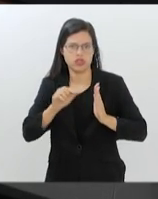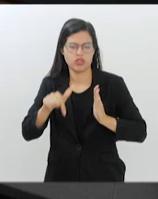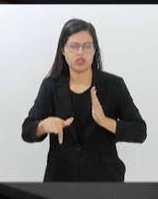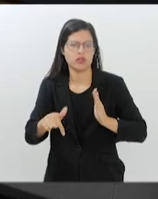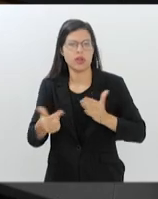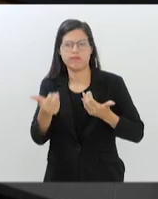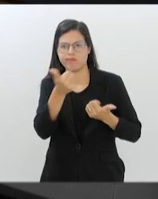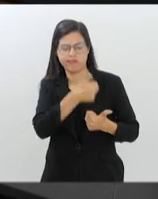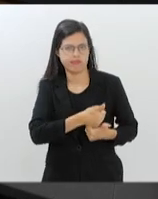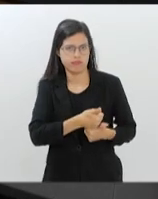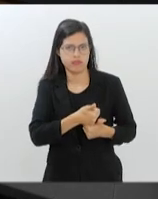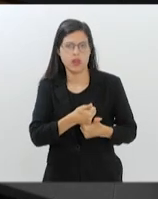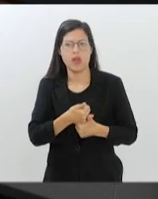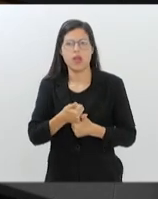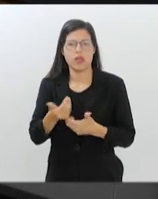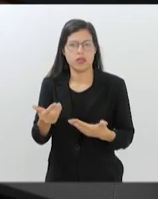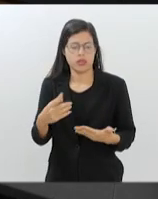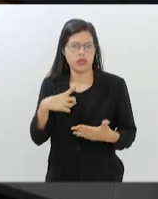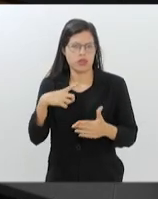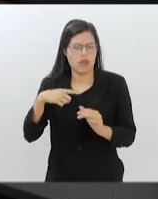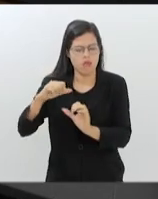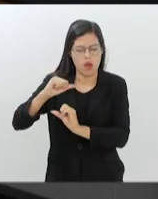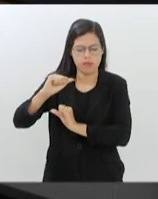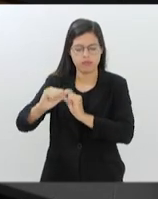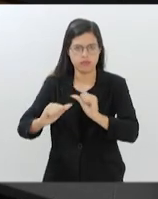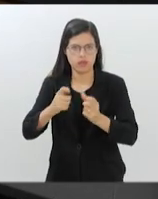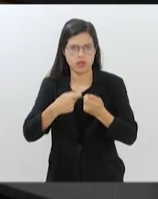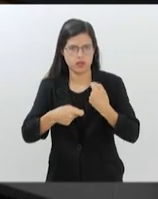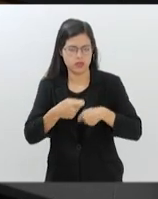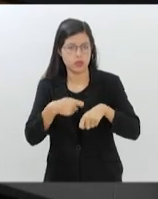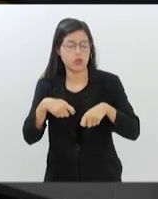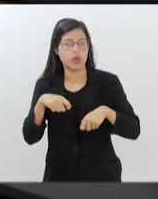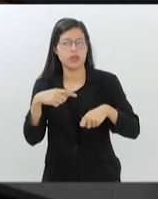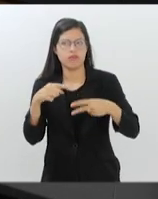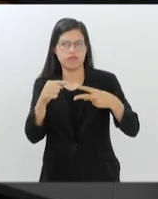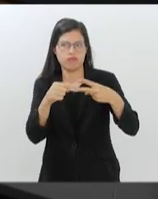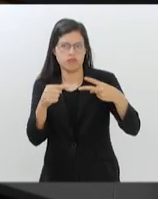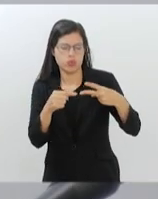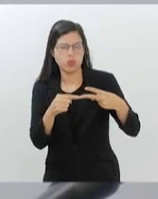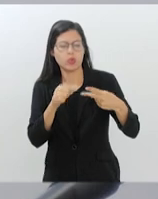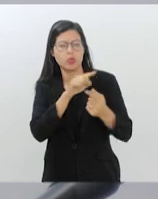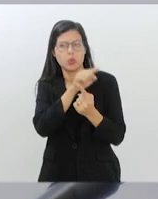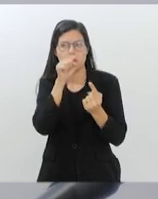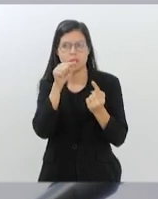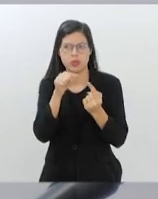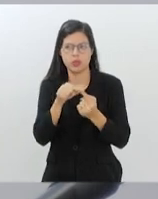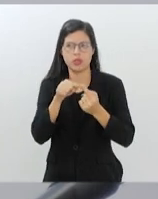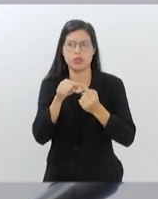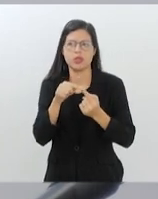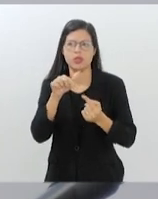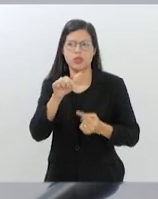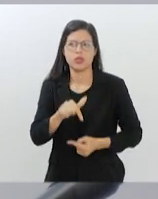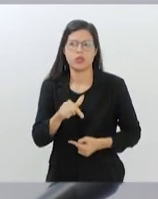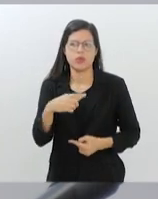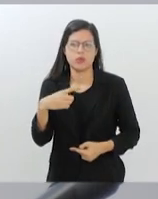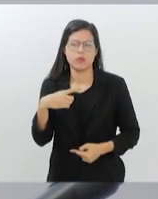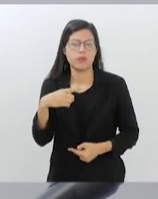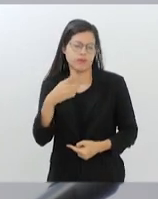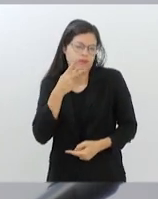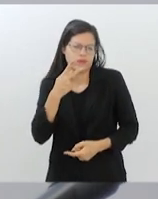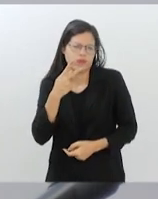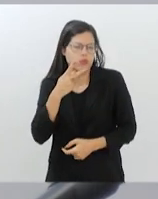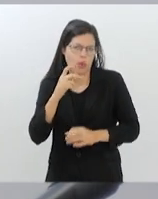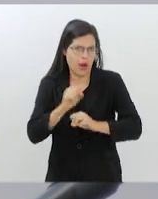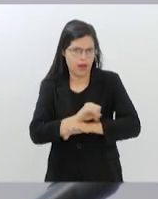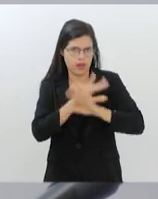reformulação administrativa Existem duas missões na comunicação falando aqui em português Claro a gente tá 40 minutos nessa embromação falando português